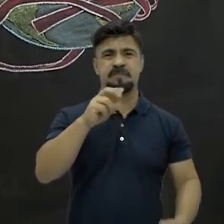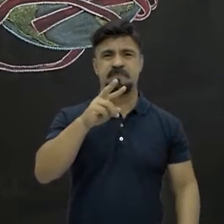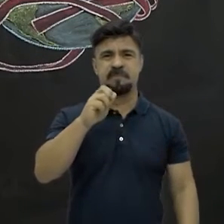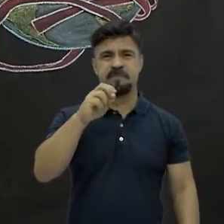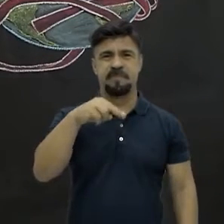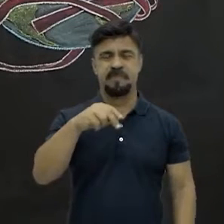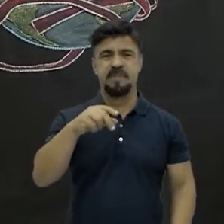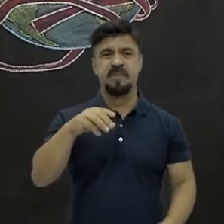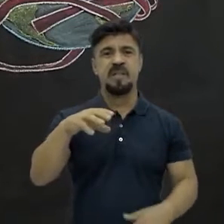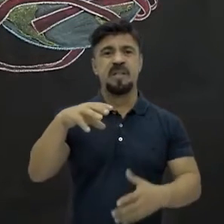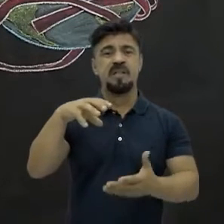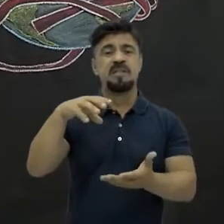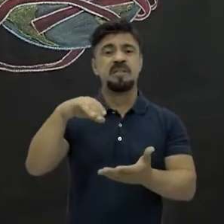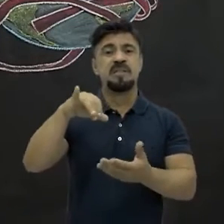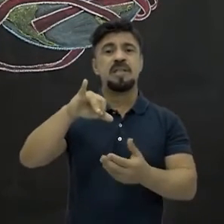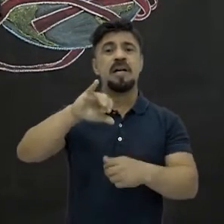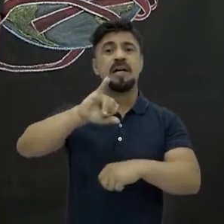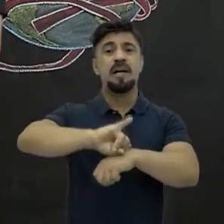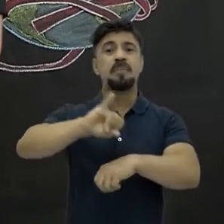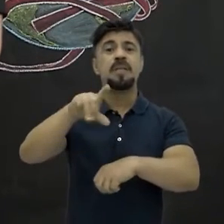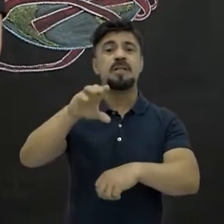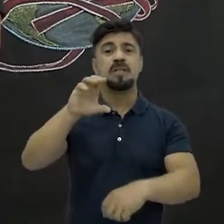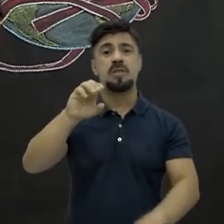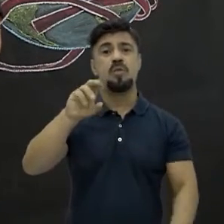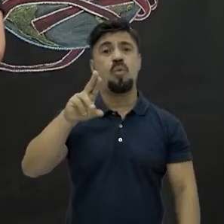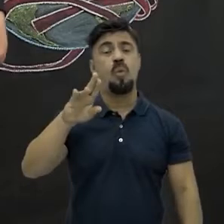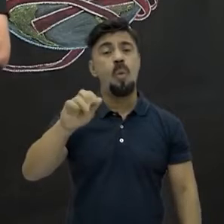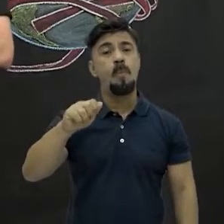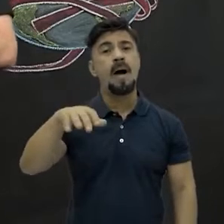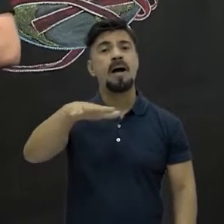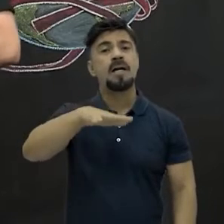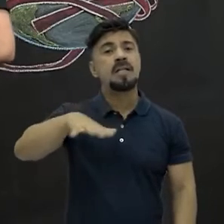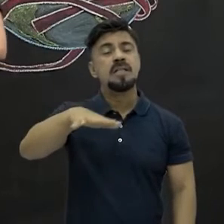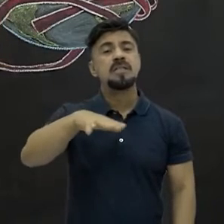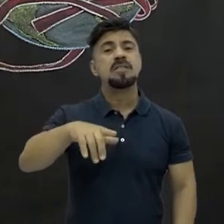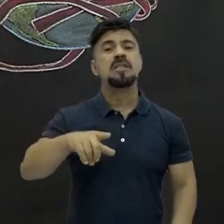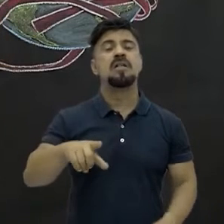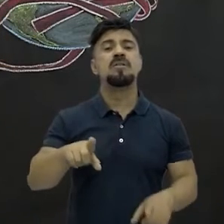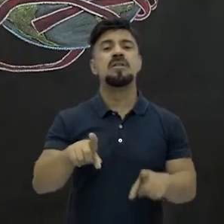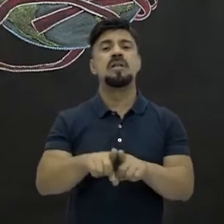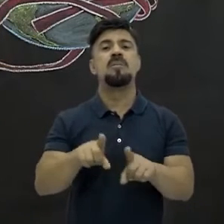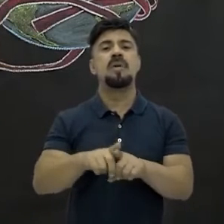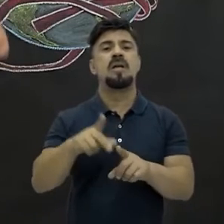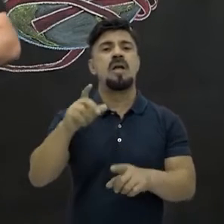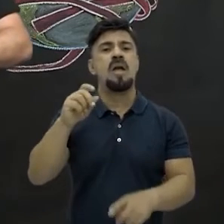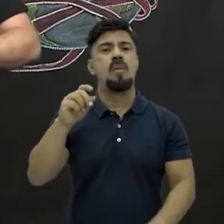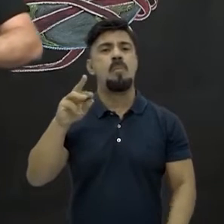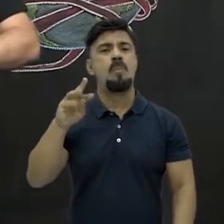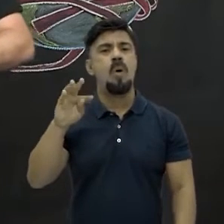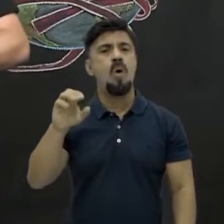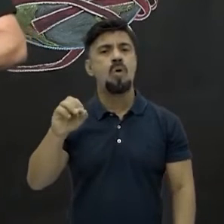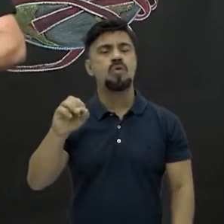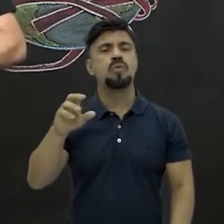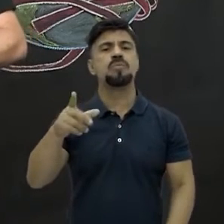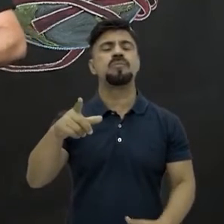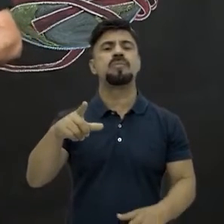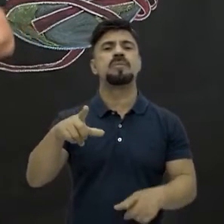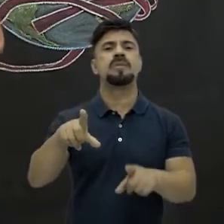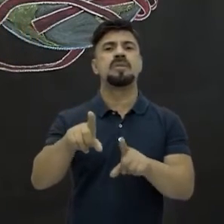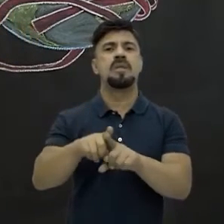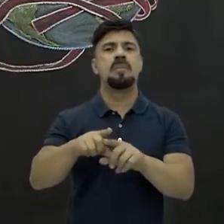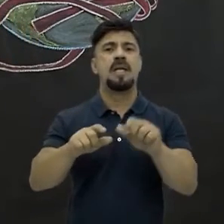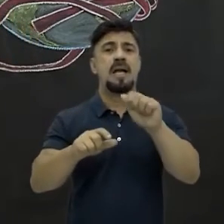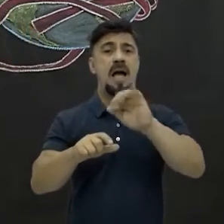Cuba. Dessa maneira, então, essa região, assim como Porto Rico e também lá na Ásia, as